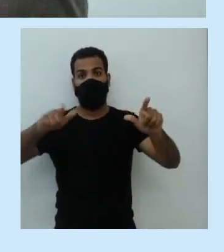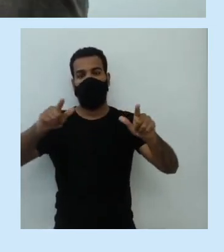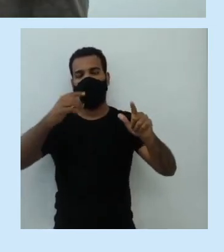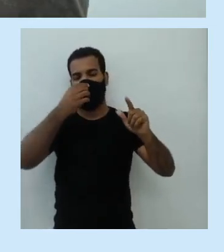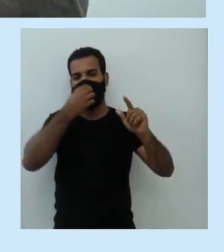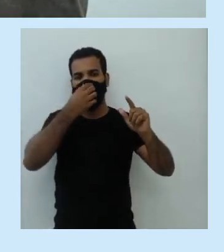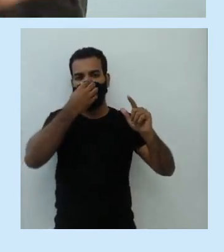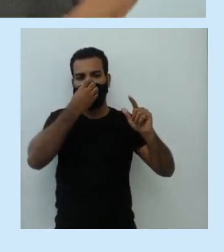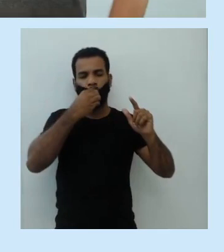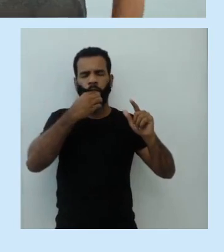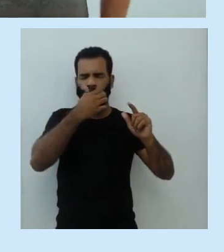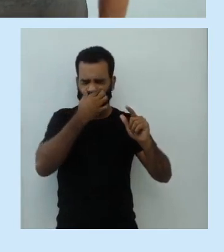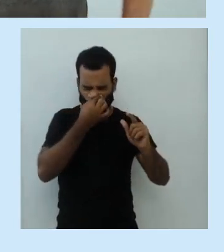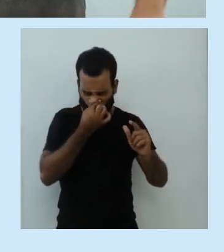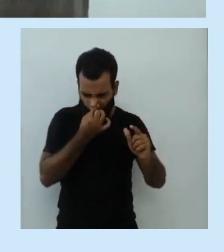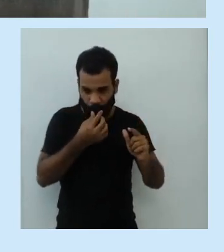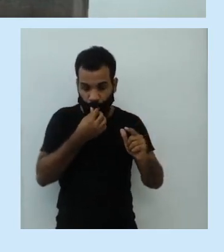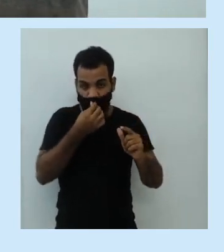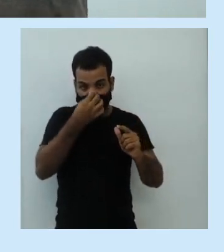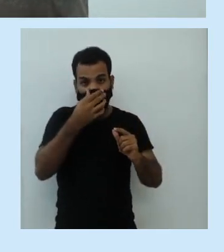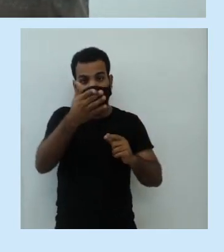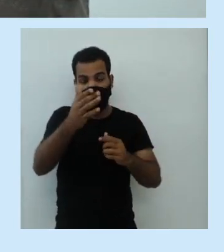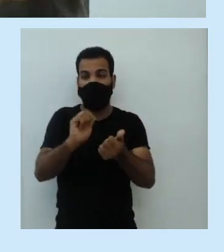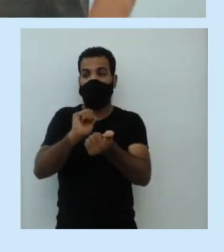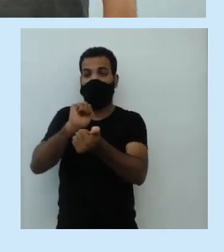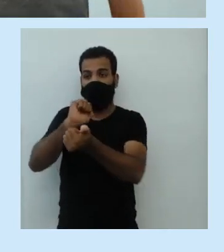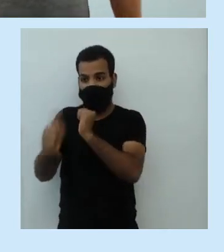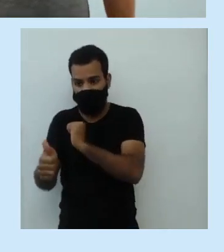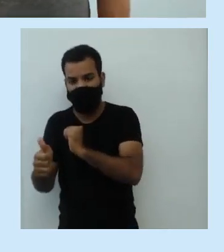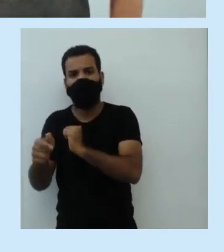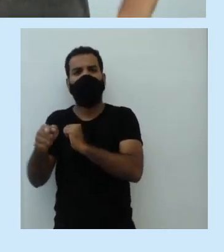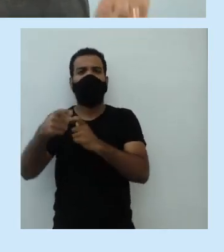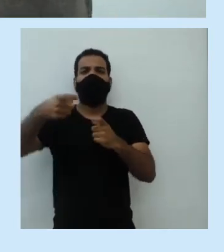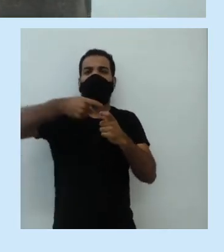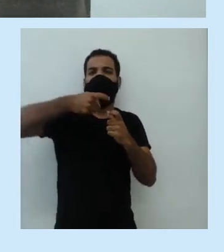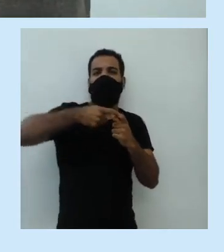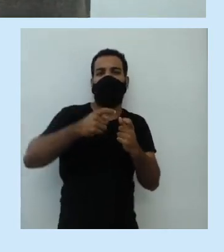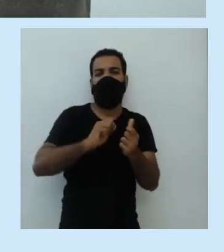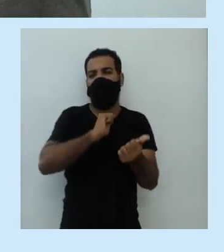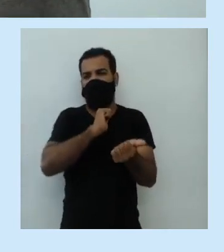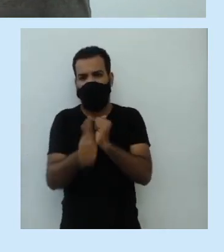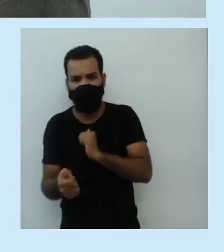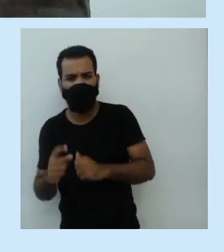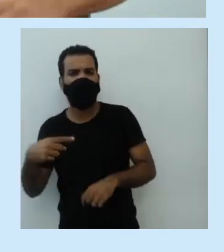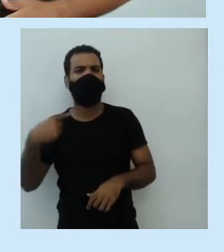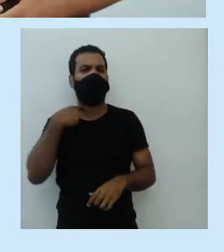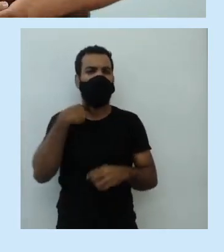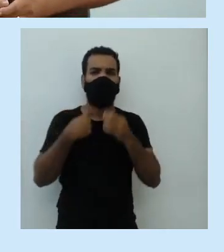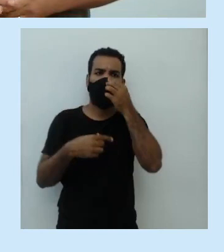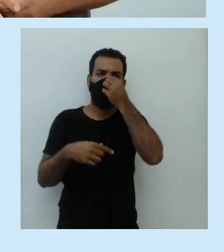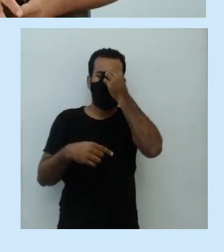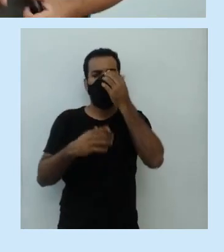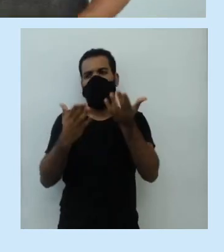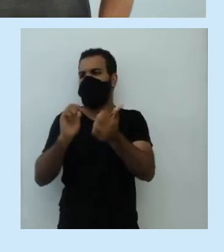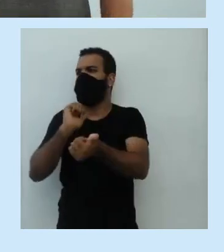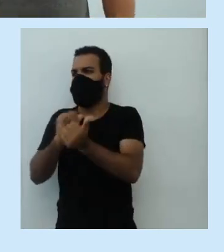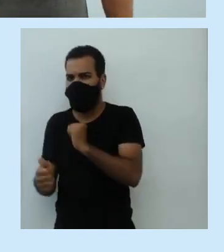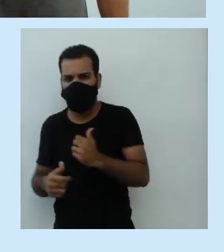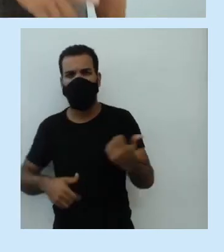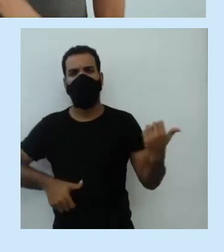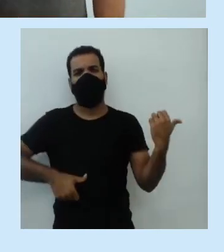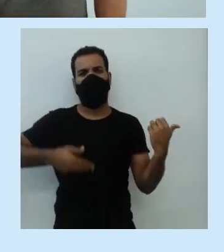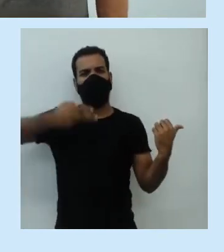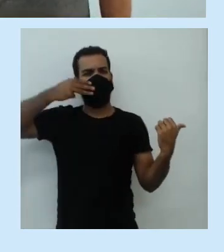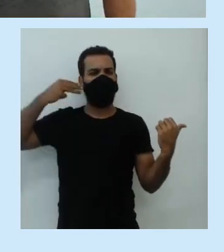Seja um atleta advogado, seja um atleta médico, seja um atleta da área das Forças Armadas, seja um